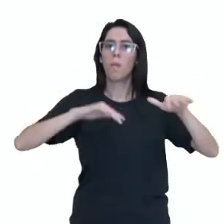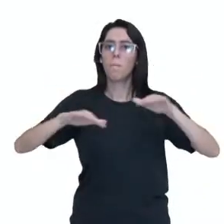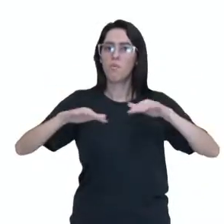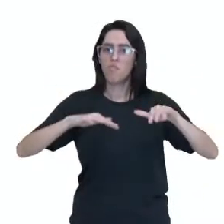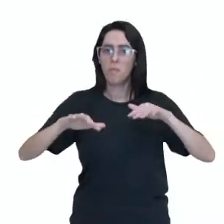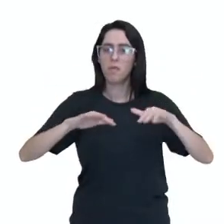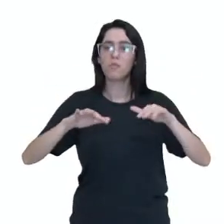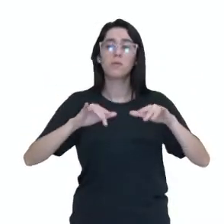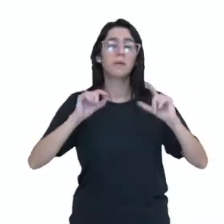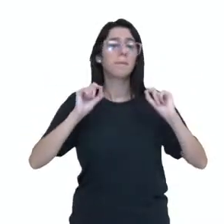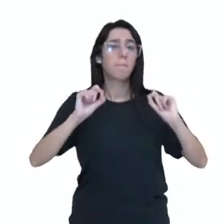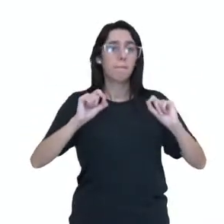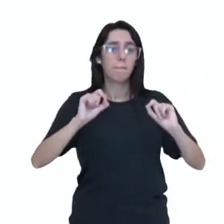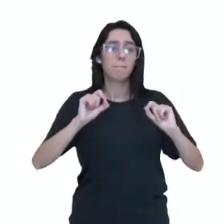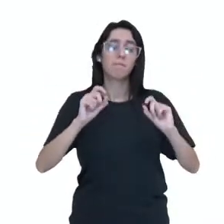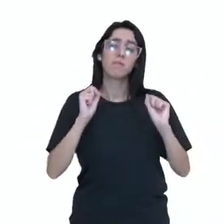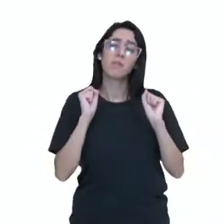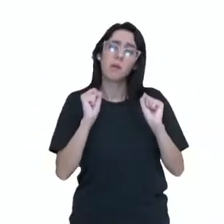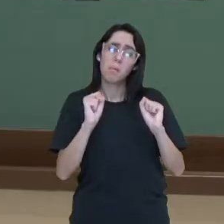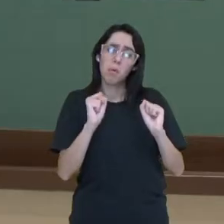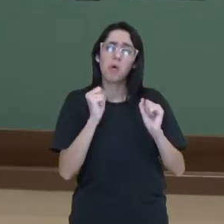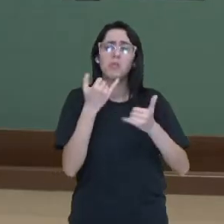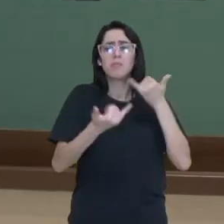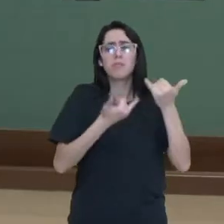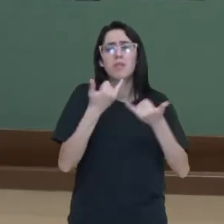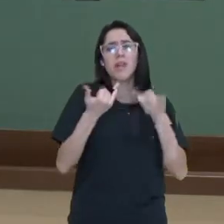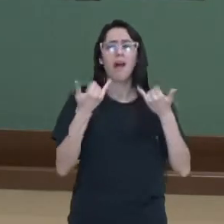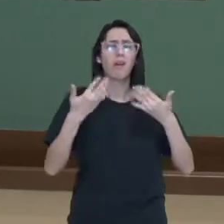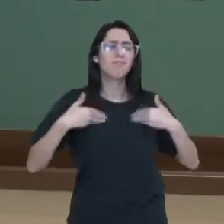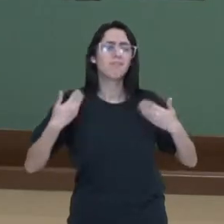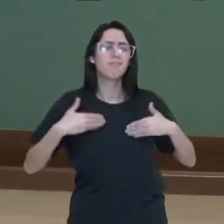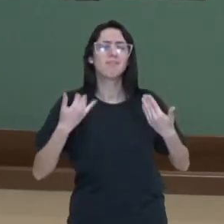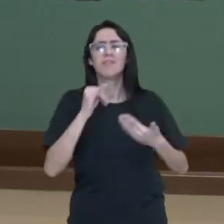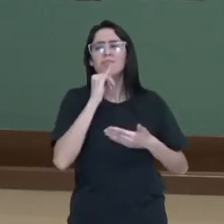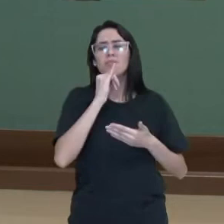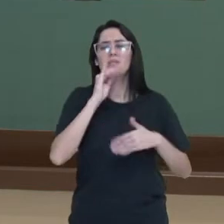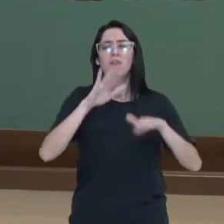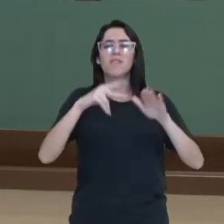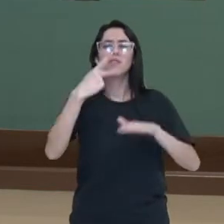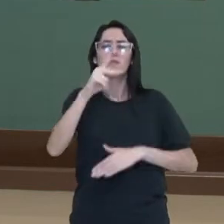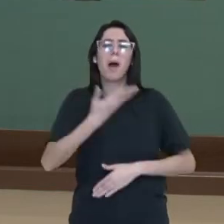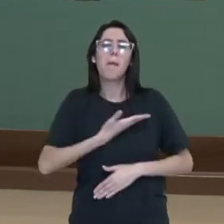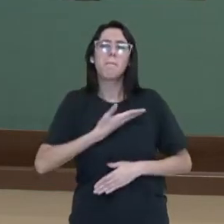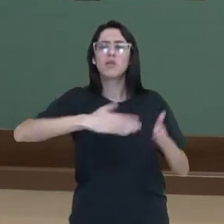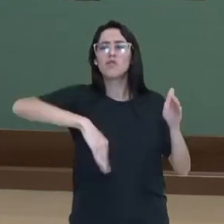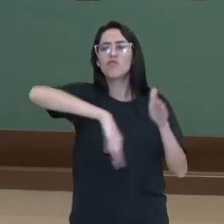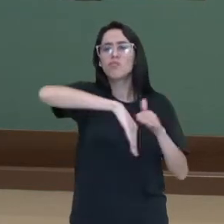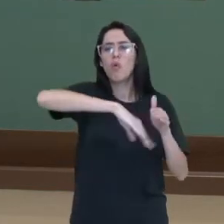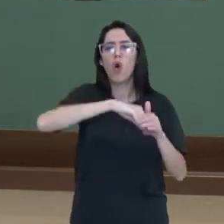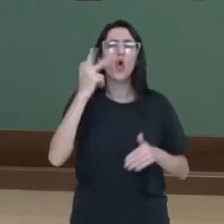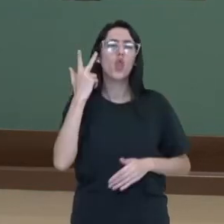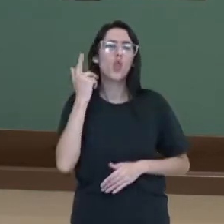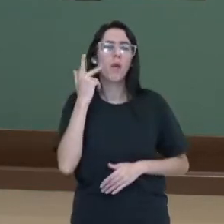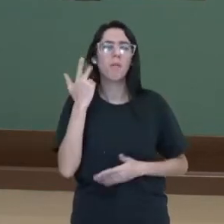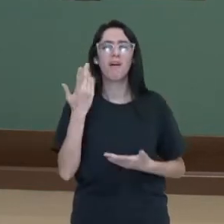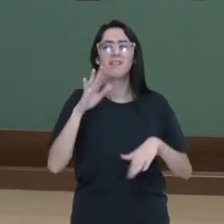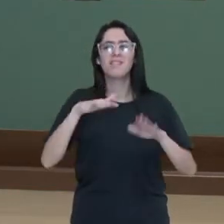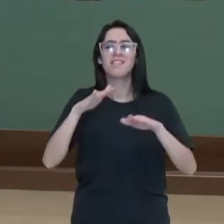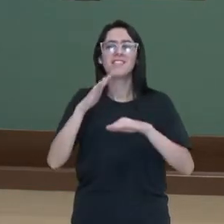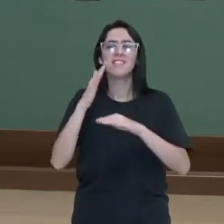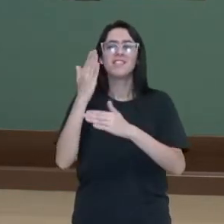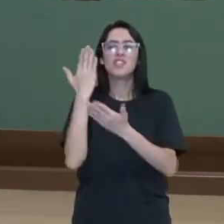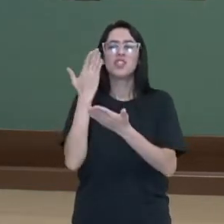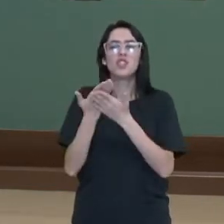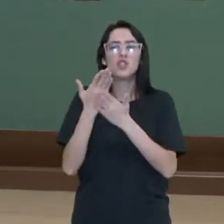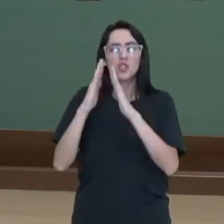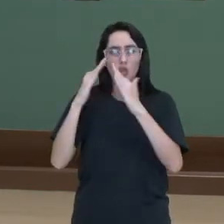física pode ter só um caráter recreativo, como o futebolzinho que você joga com os seus amigos aí no recreio da escola